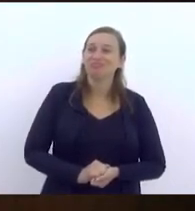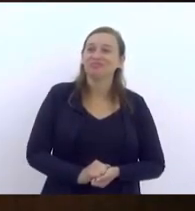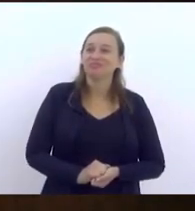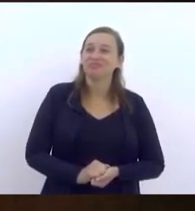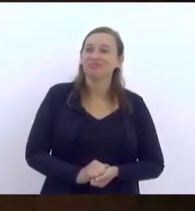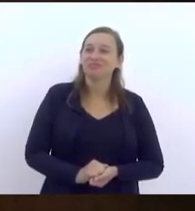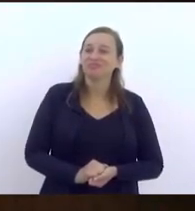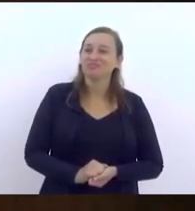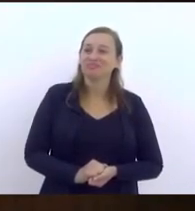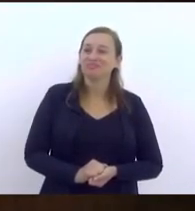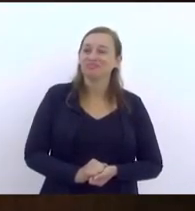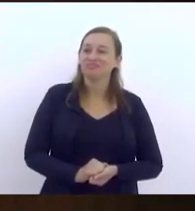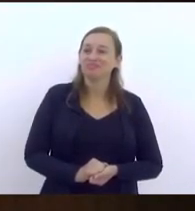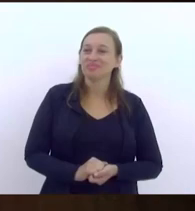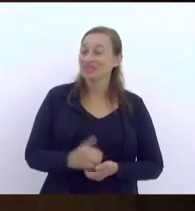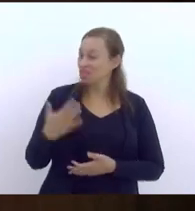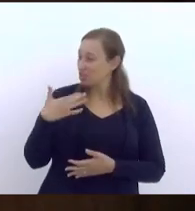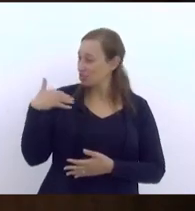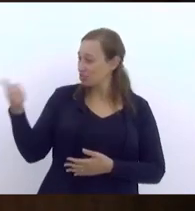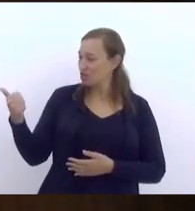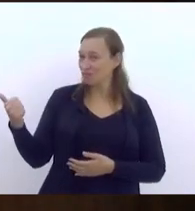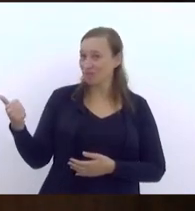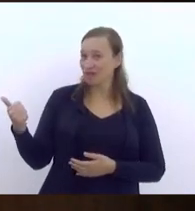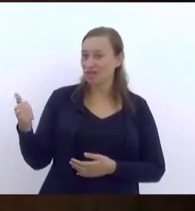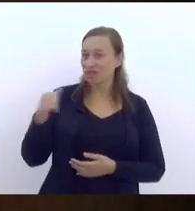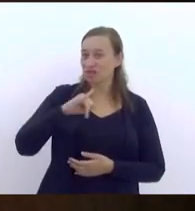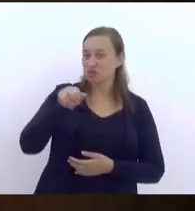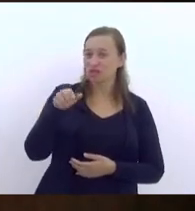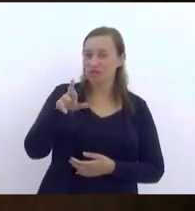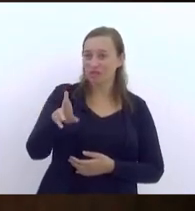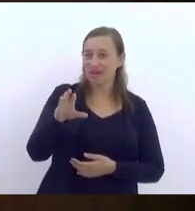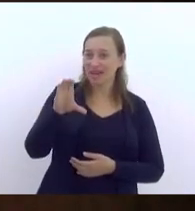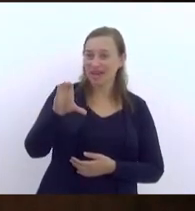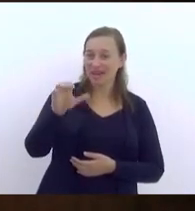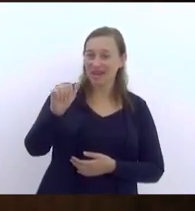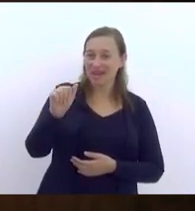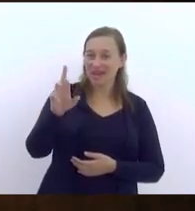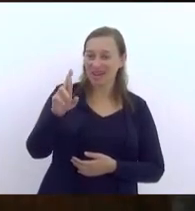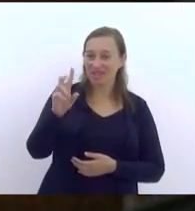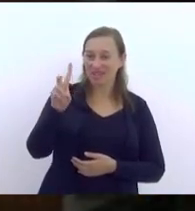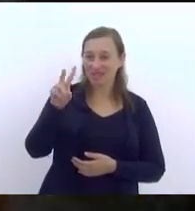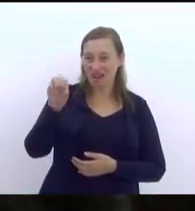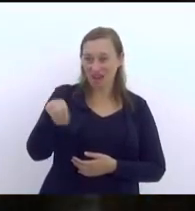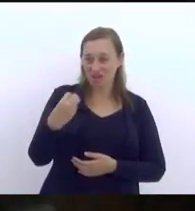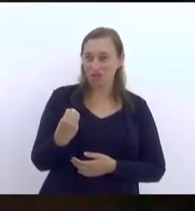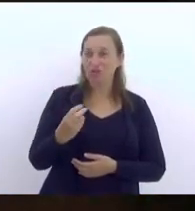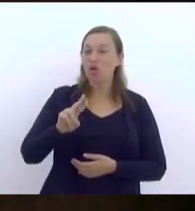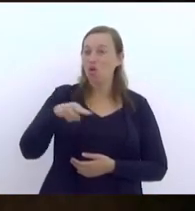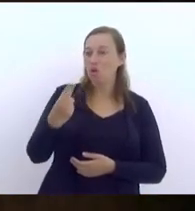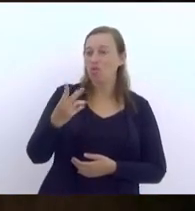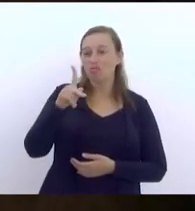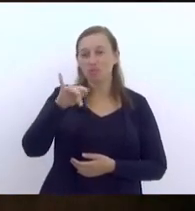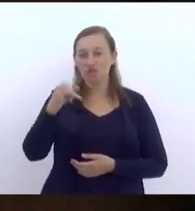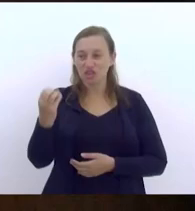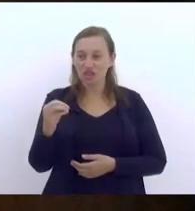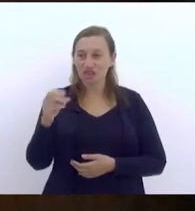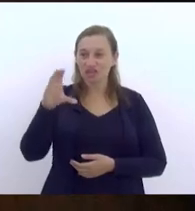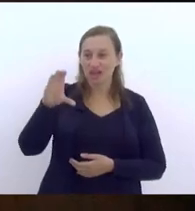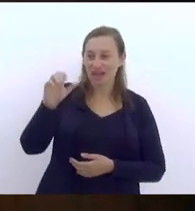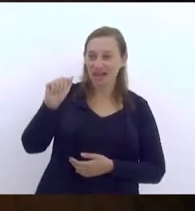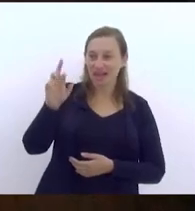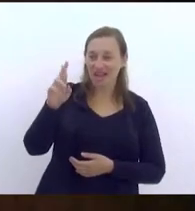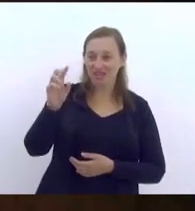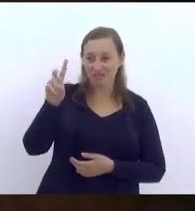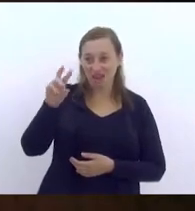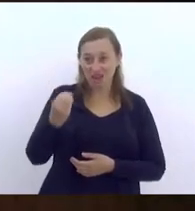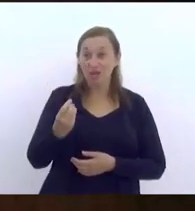eu não teria nenhum problema se me chamassem de Josemar Carvalho Pinheiro, ou se eu fosse chamado de Pinheiro de Carvalho Josemar.